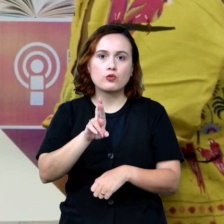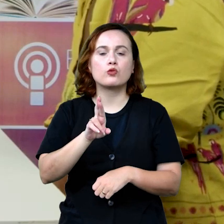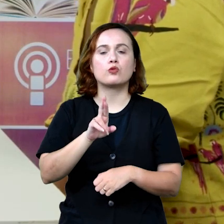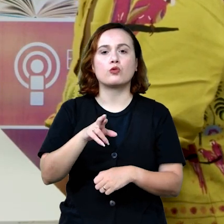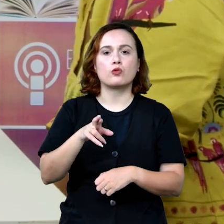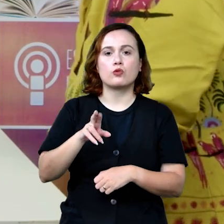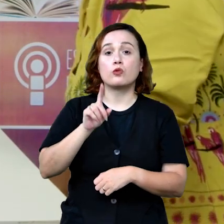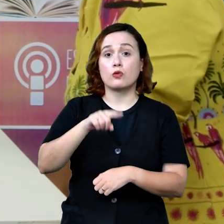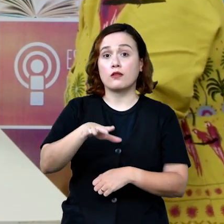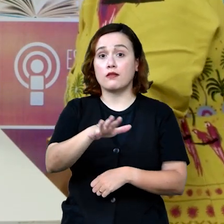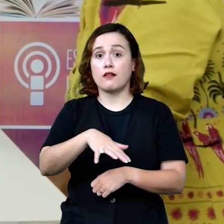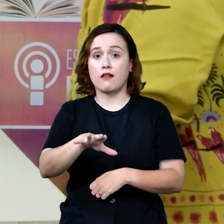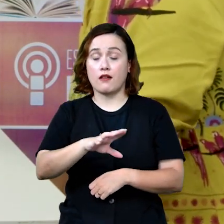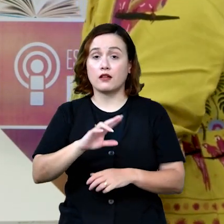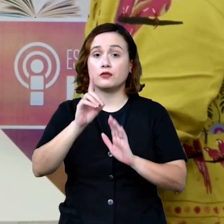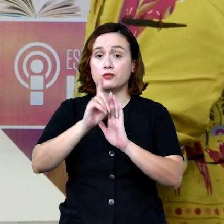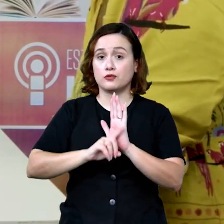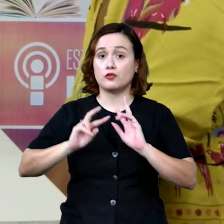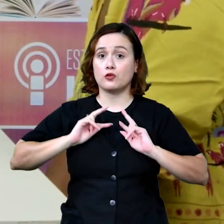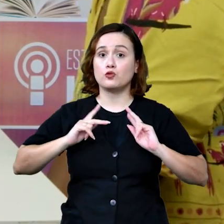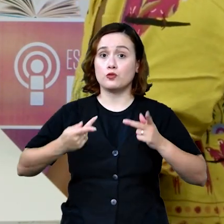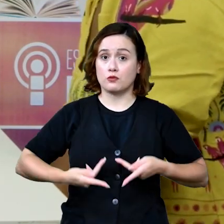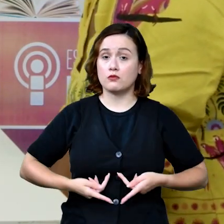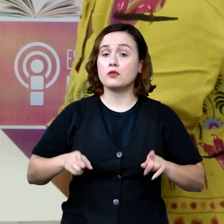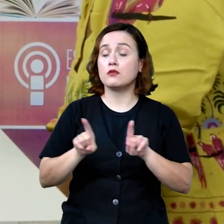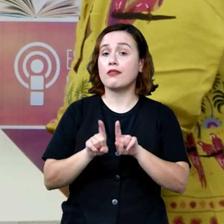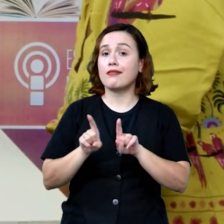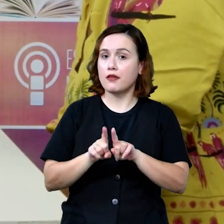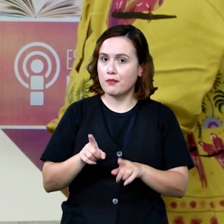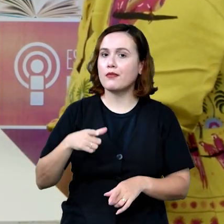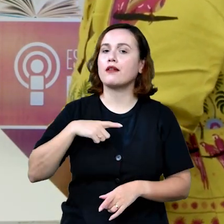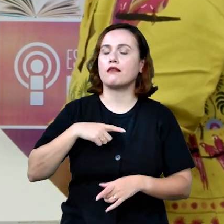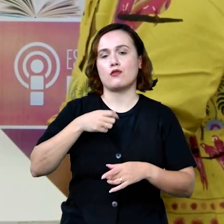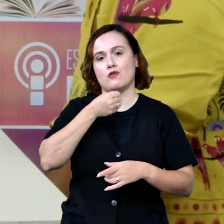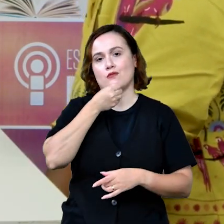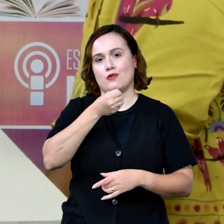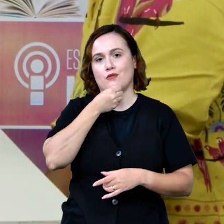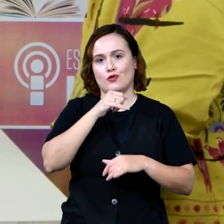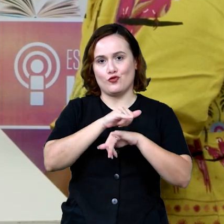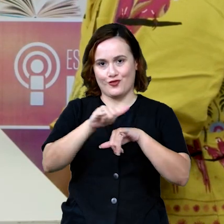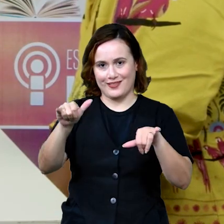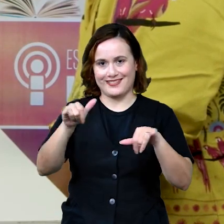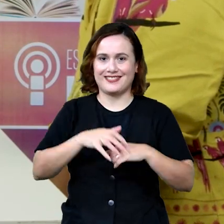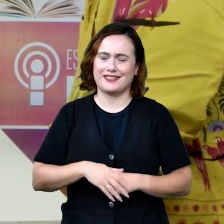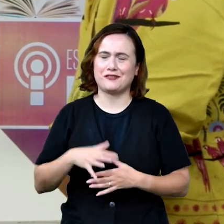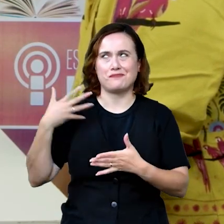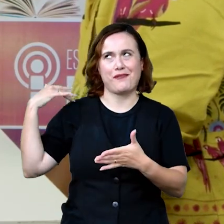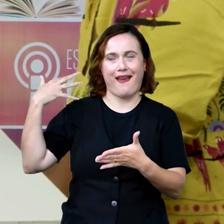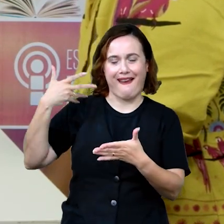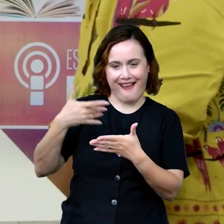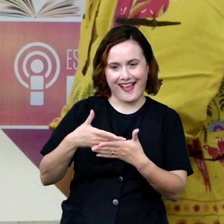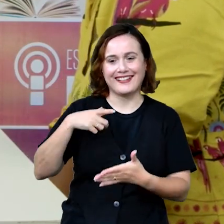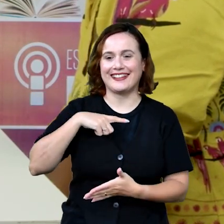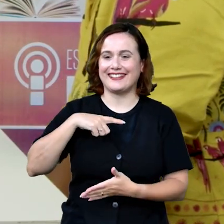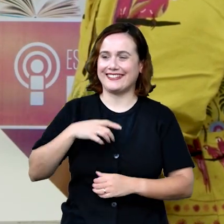em Direitos Humanos, jornalista também. Enfim, tem uma caminhada longa.